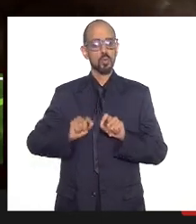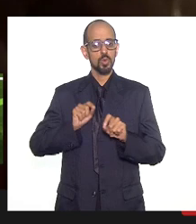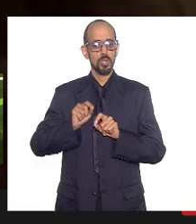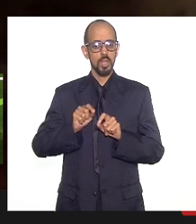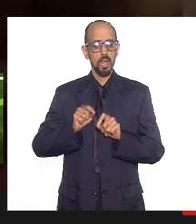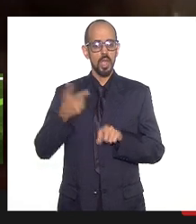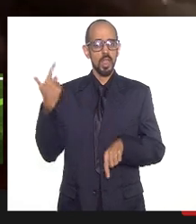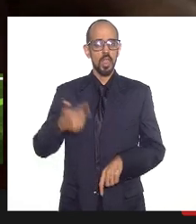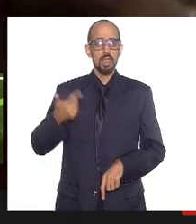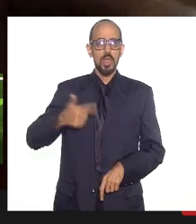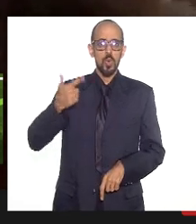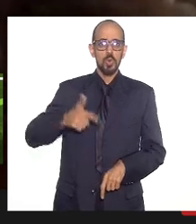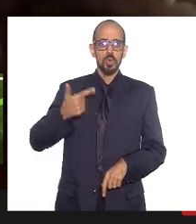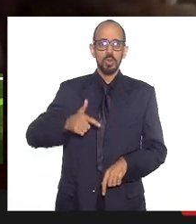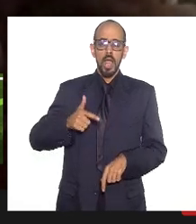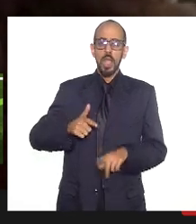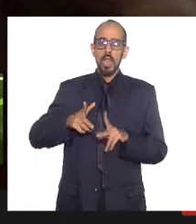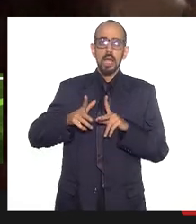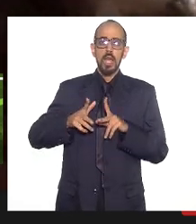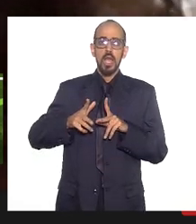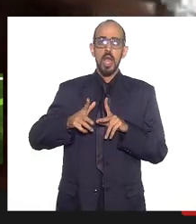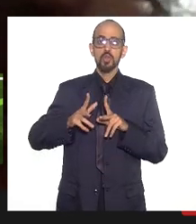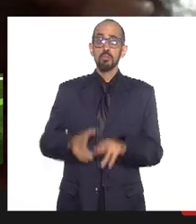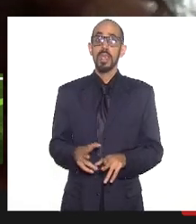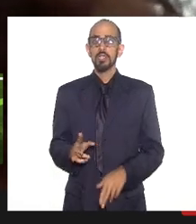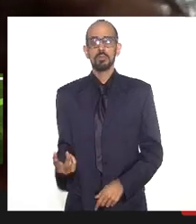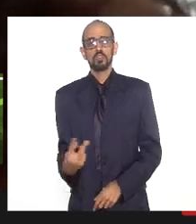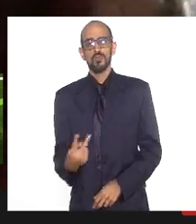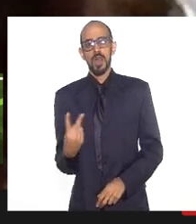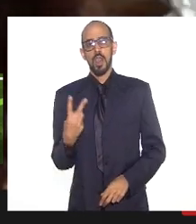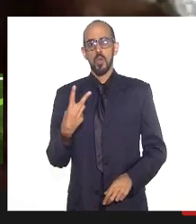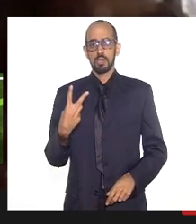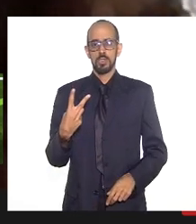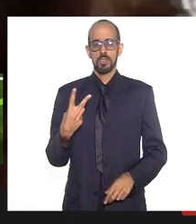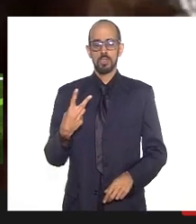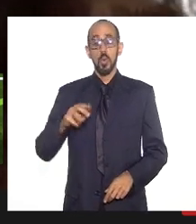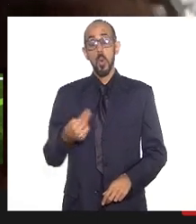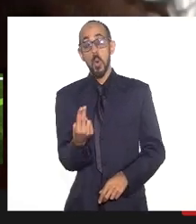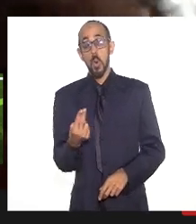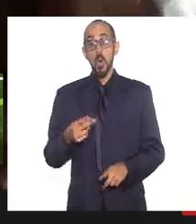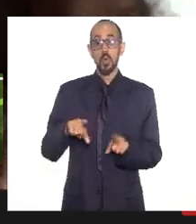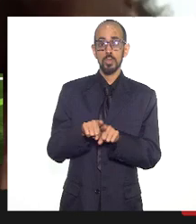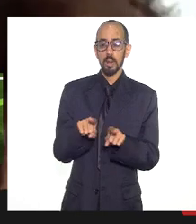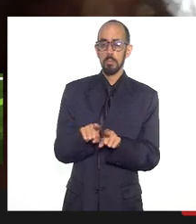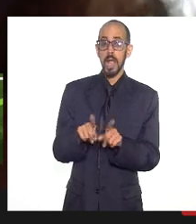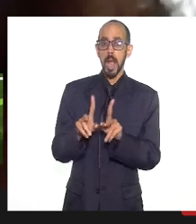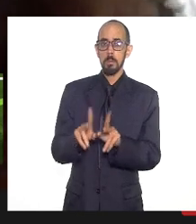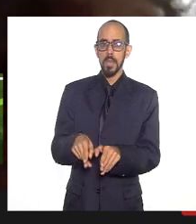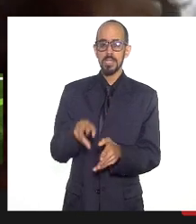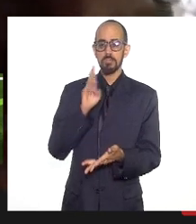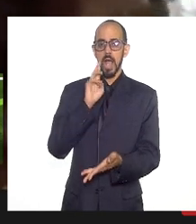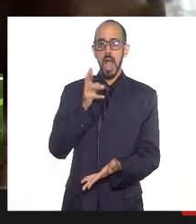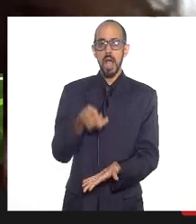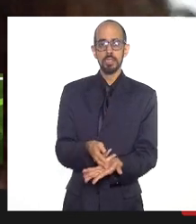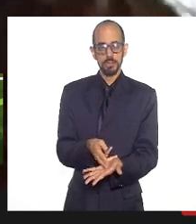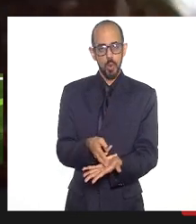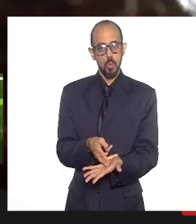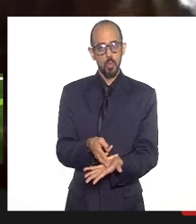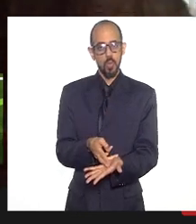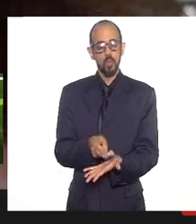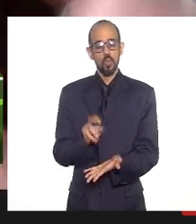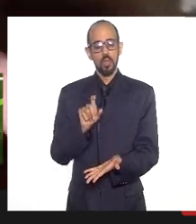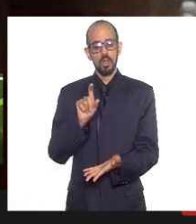não têm os mesmos valores ou a mesma lógica, né,